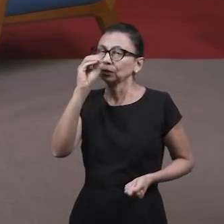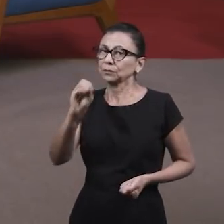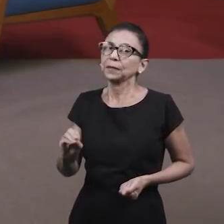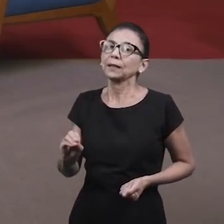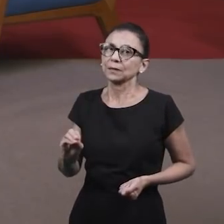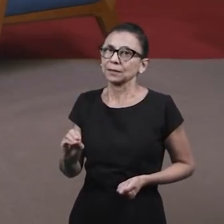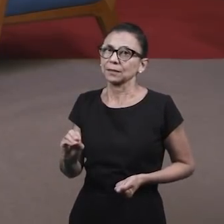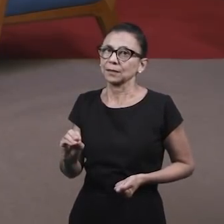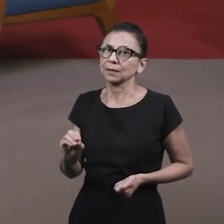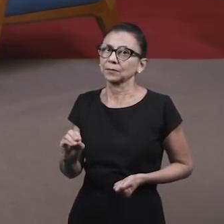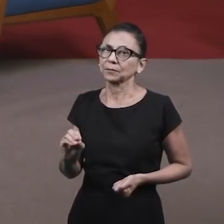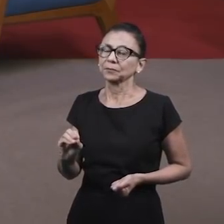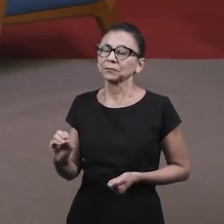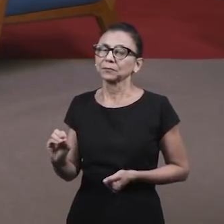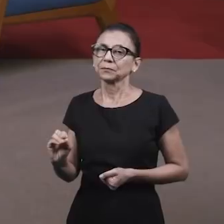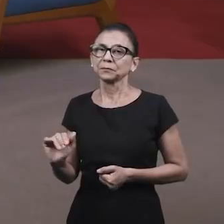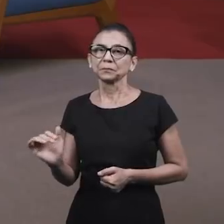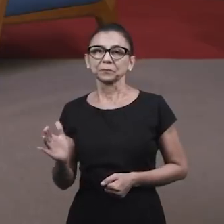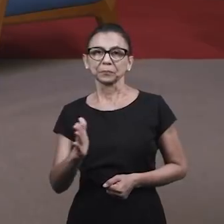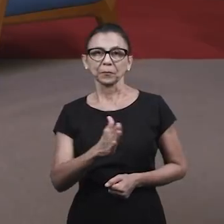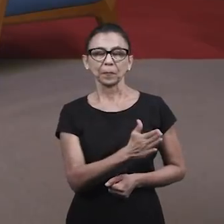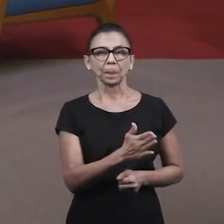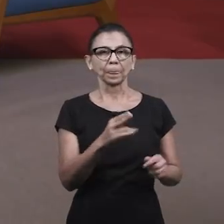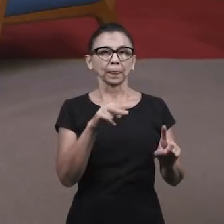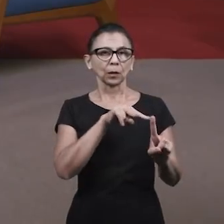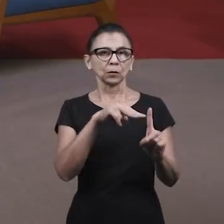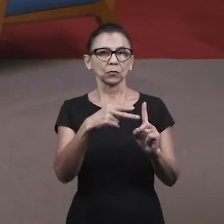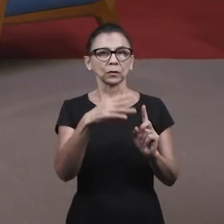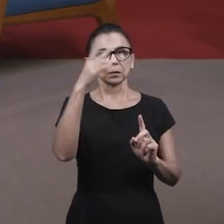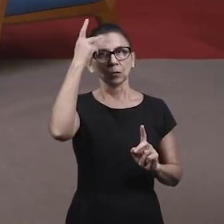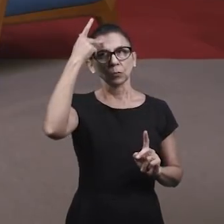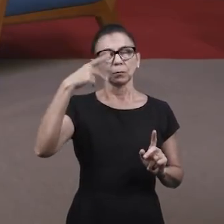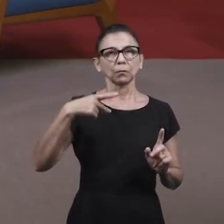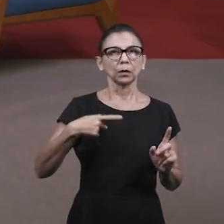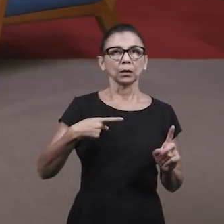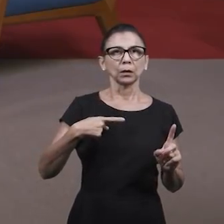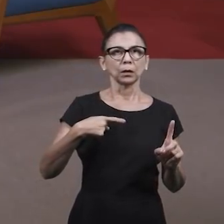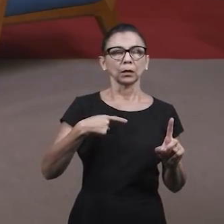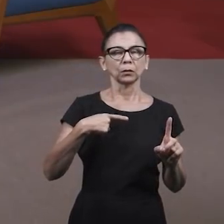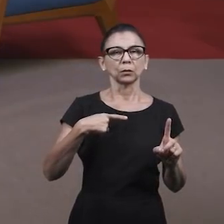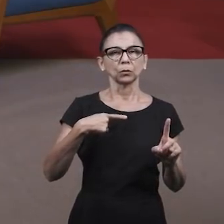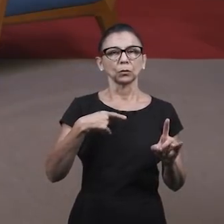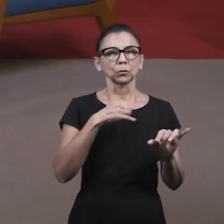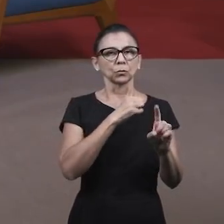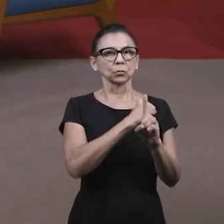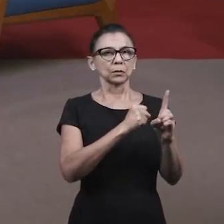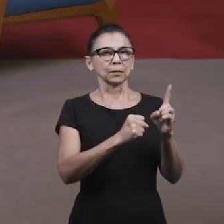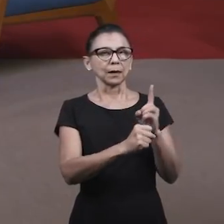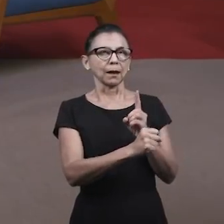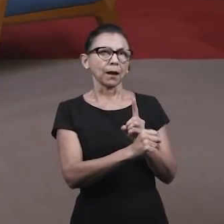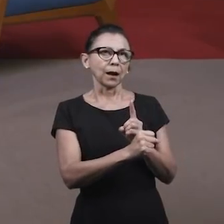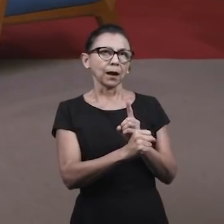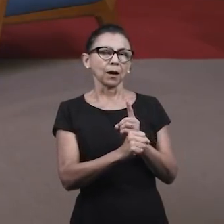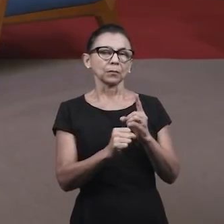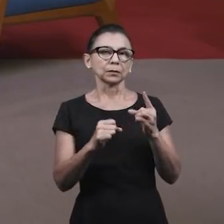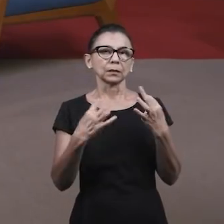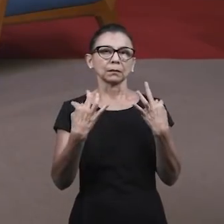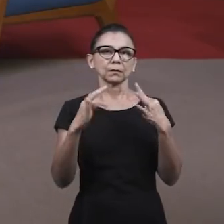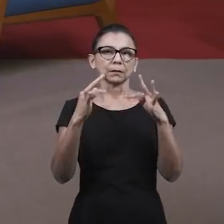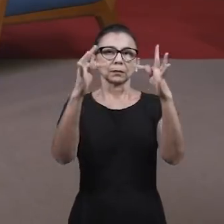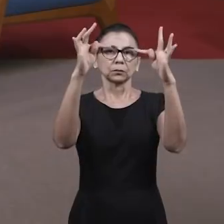15,19 diz assim: se vós fosseis do mundo, o mundo amaria o que era seu. Mas porque não sois